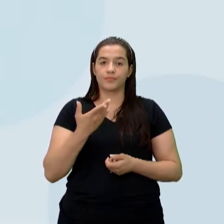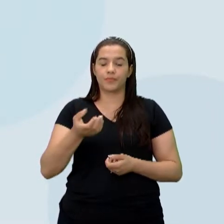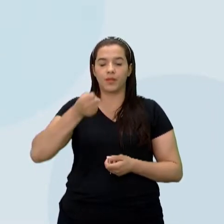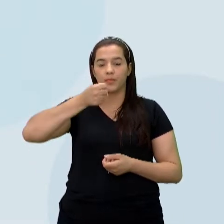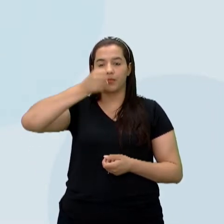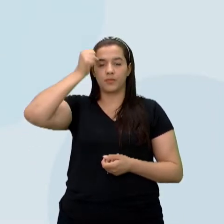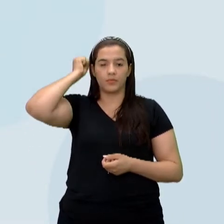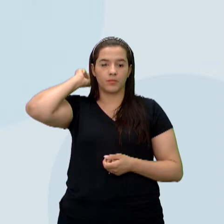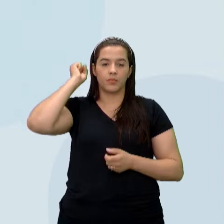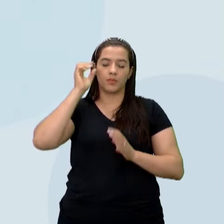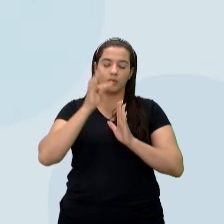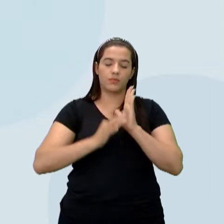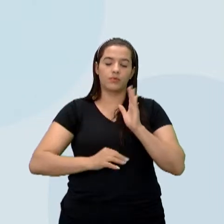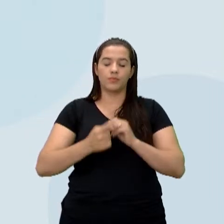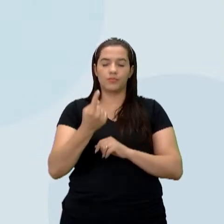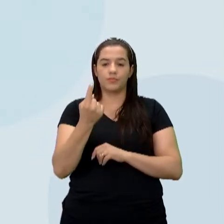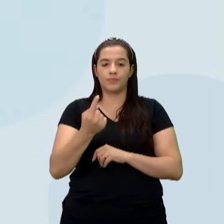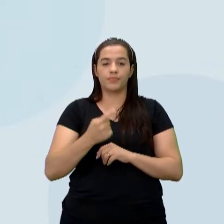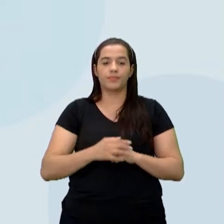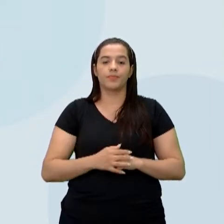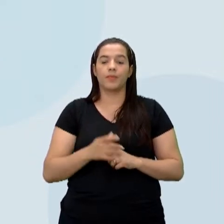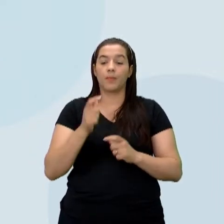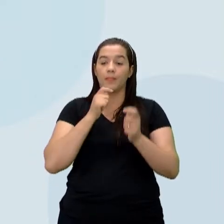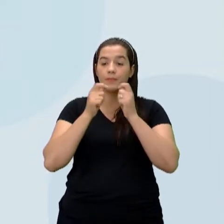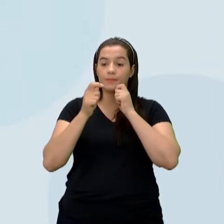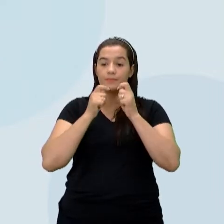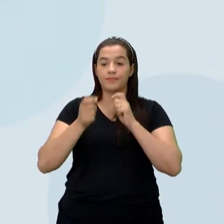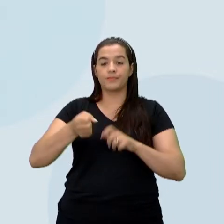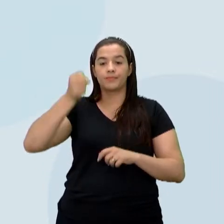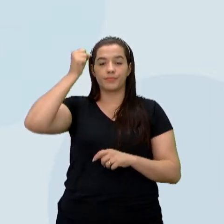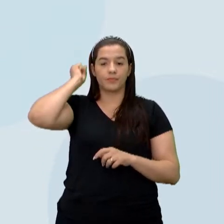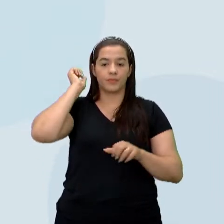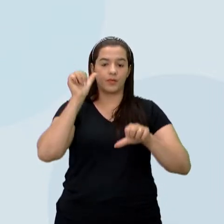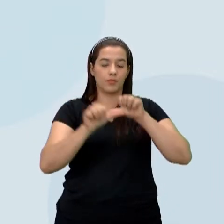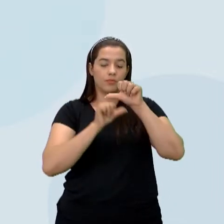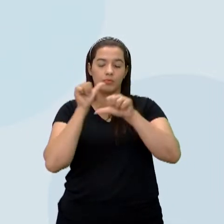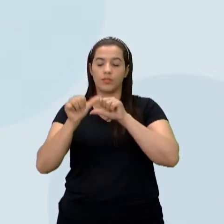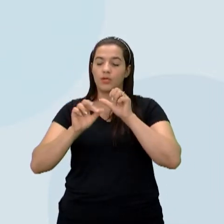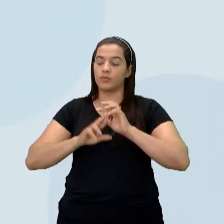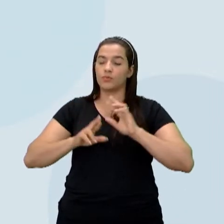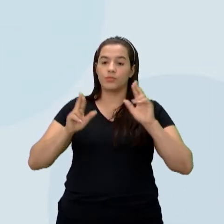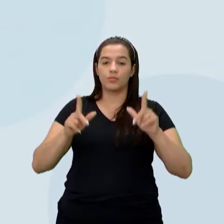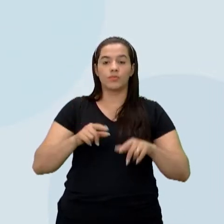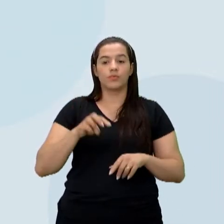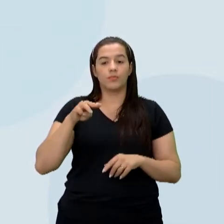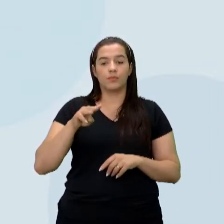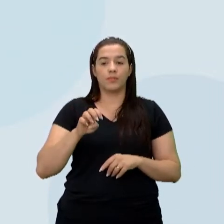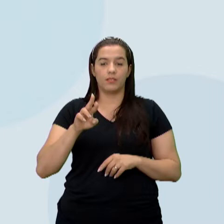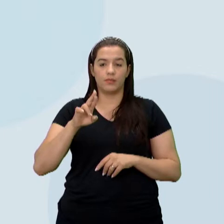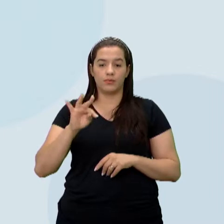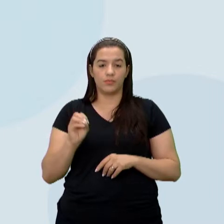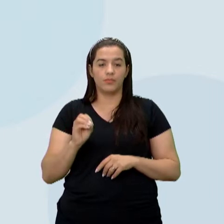Vestibular, texto 1. A reportagem Vestibular vai mudar tudo, menos o mérito, 15 de abril, é muito